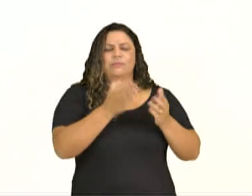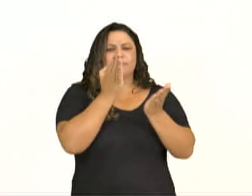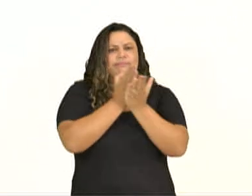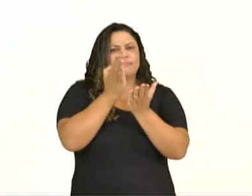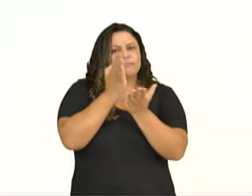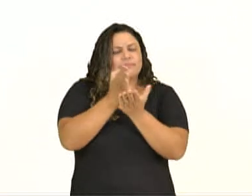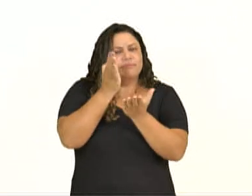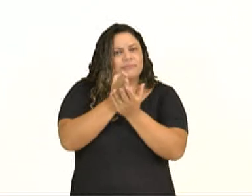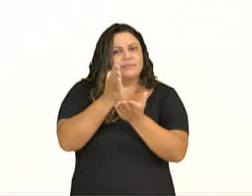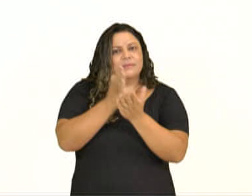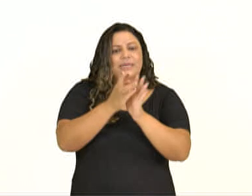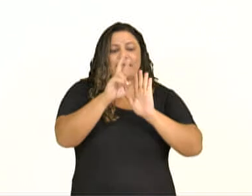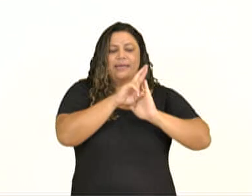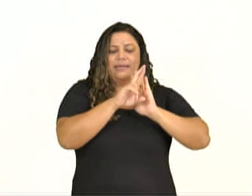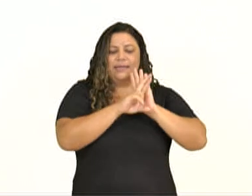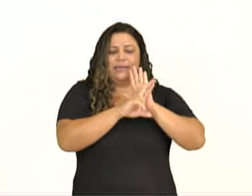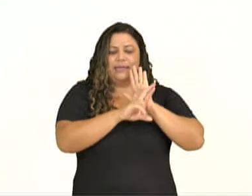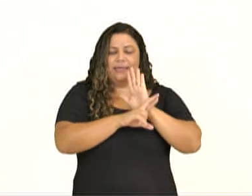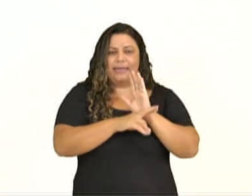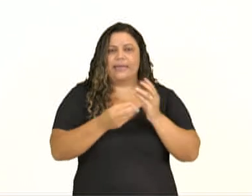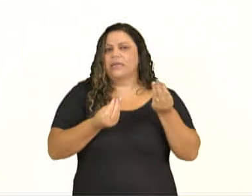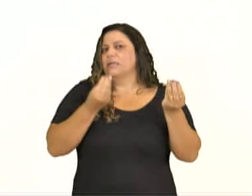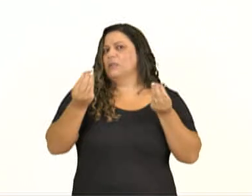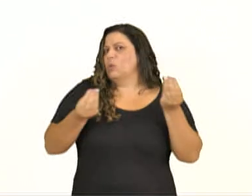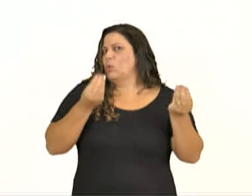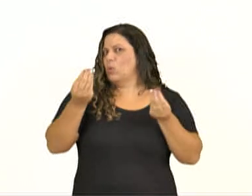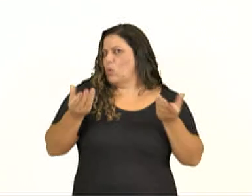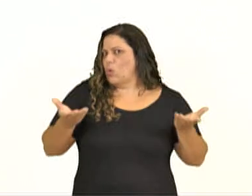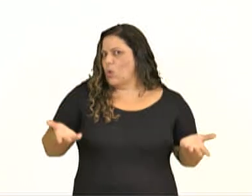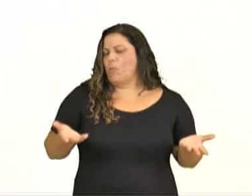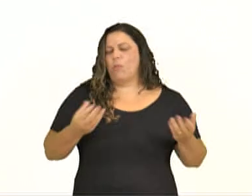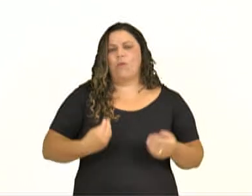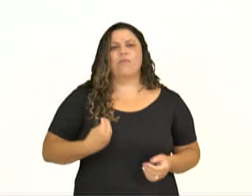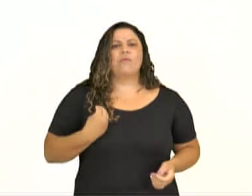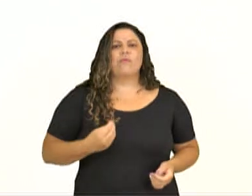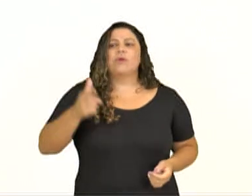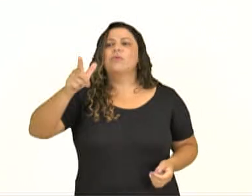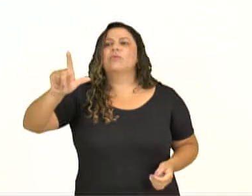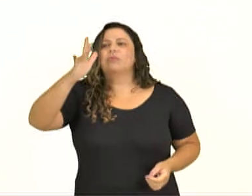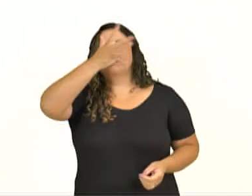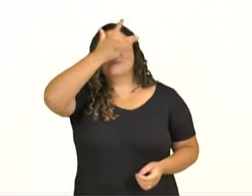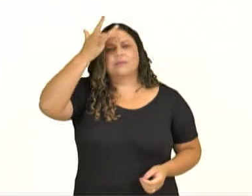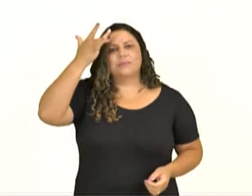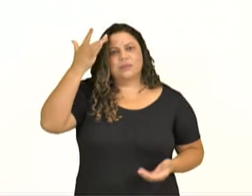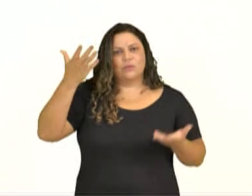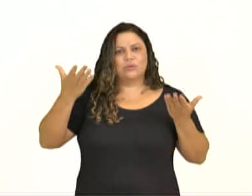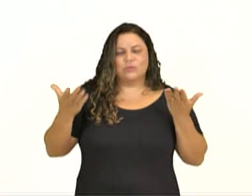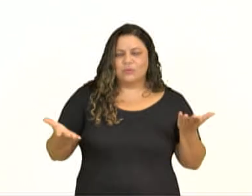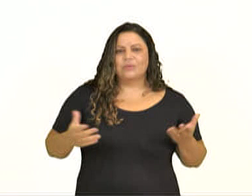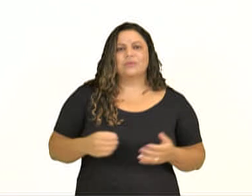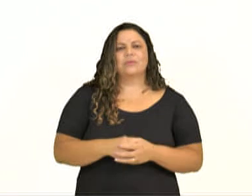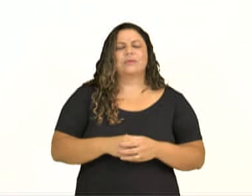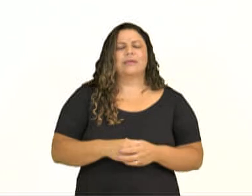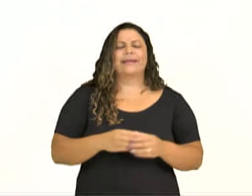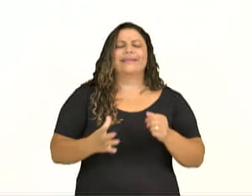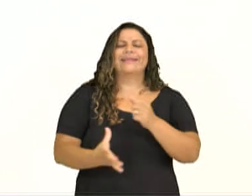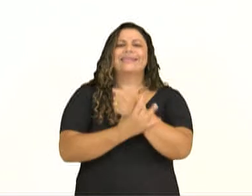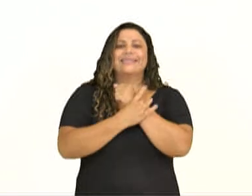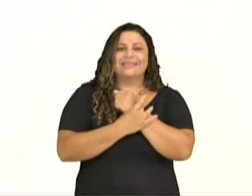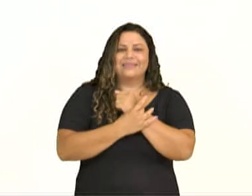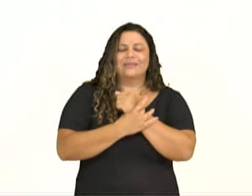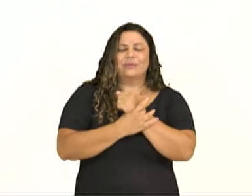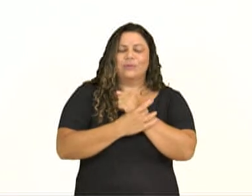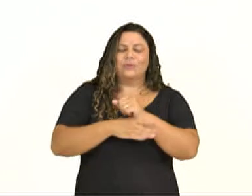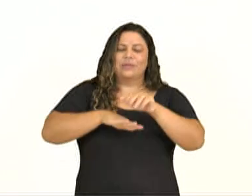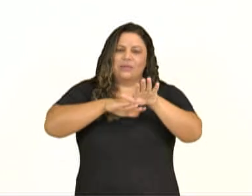verdade? Regras de como conviver com outras pessoas, regras para se ter segurança no